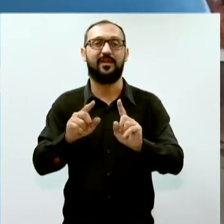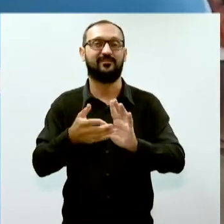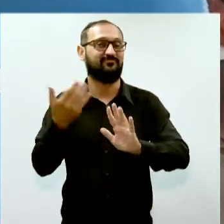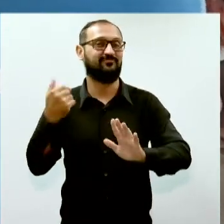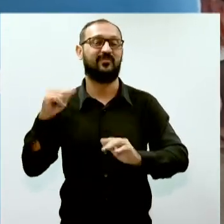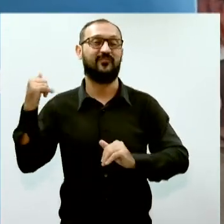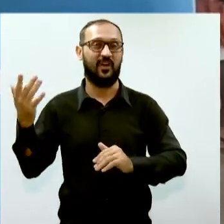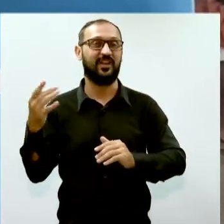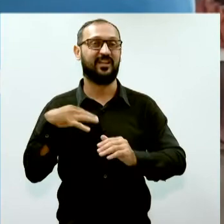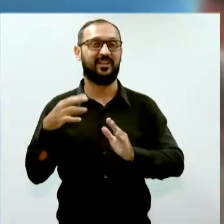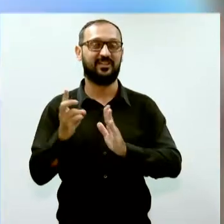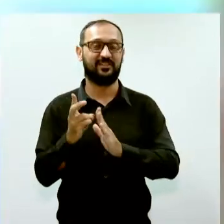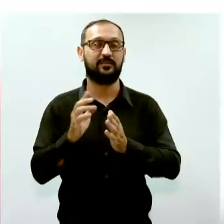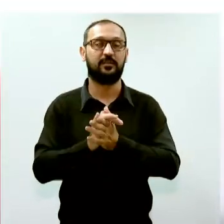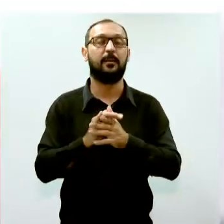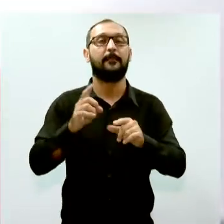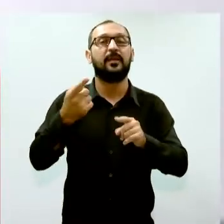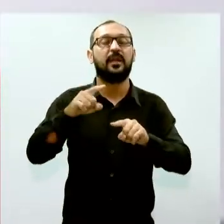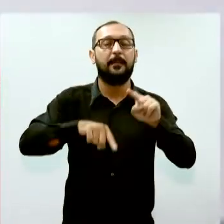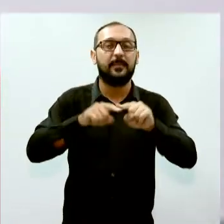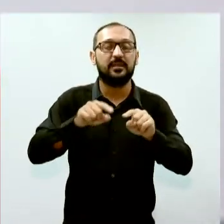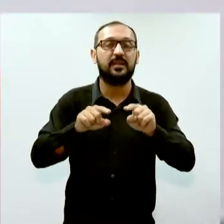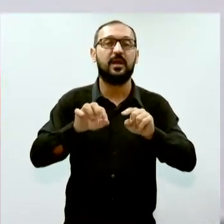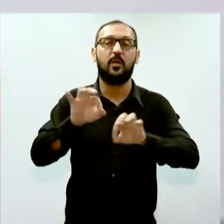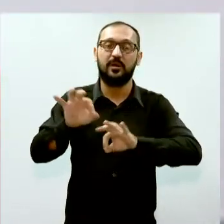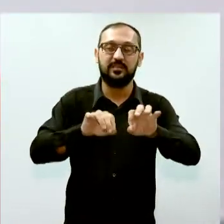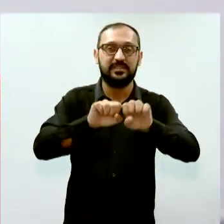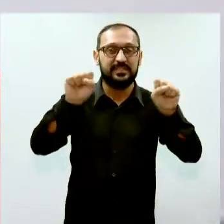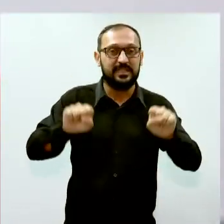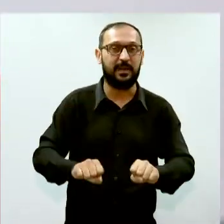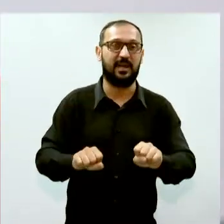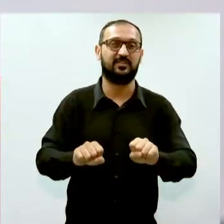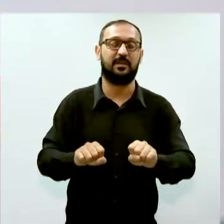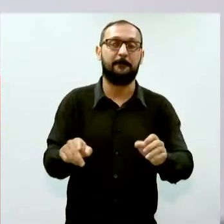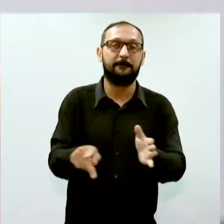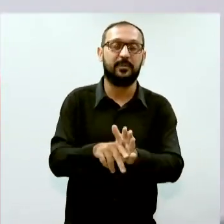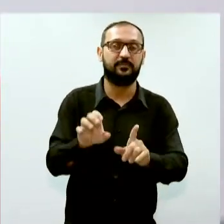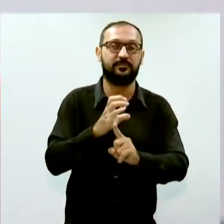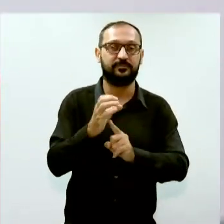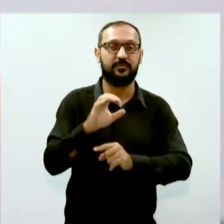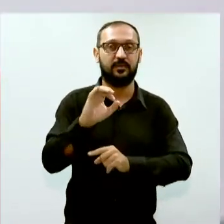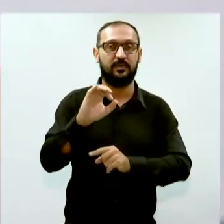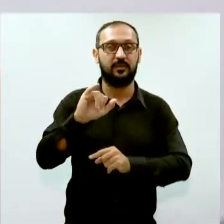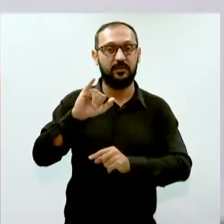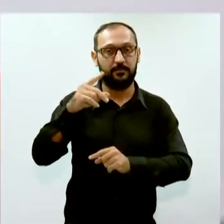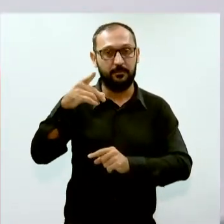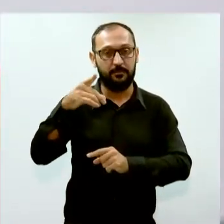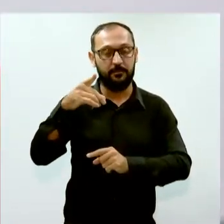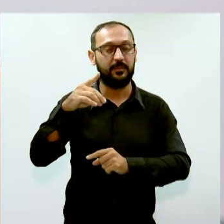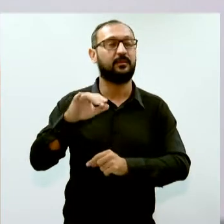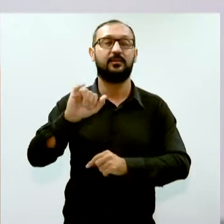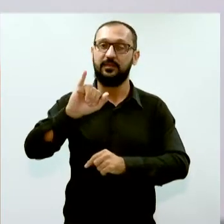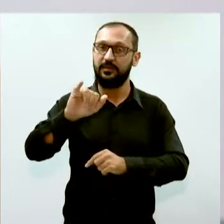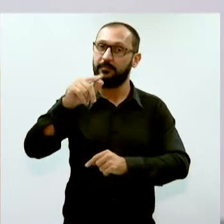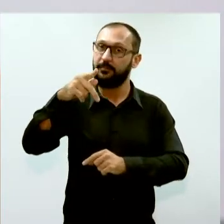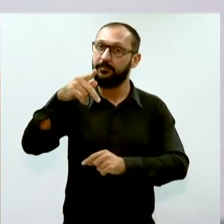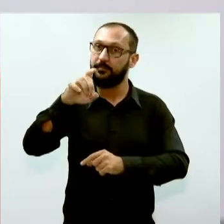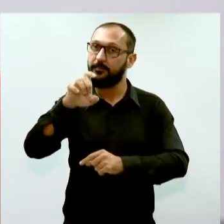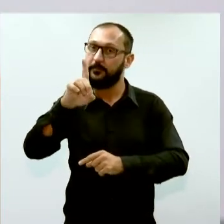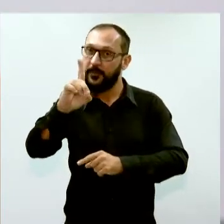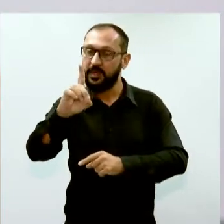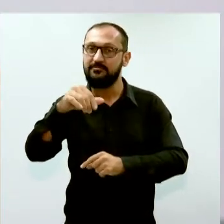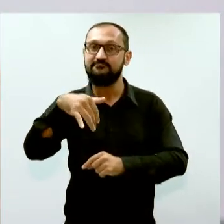desse desenvolvimento de trabalhos mais sistematizados na comunidade. É importante ressaltar que o IPED ele é composto prioritariamente